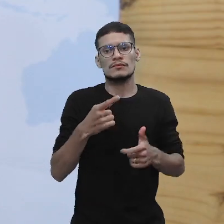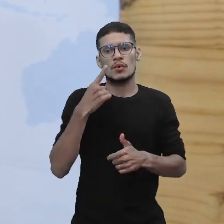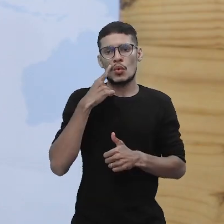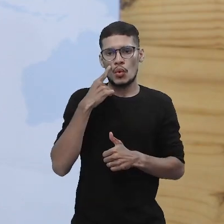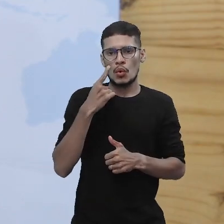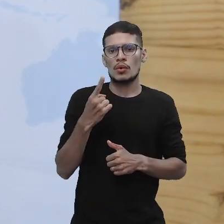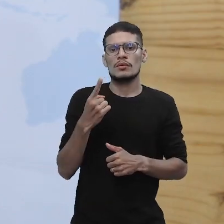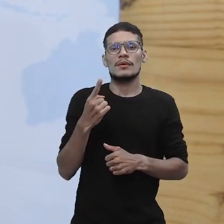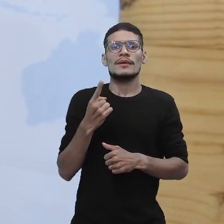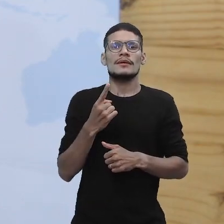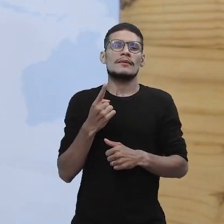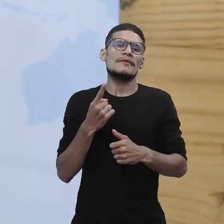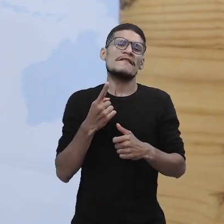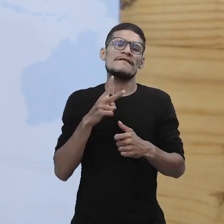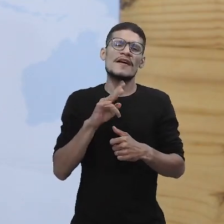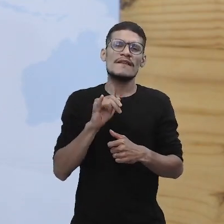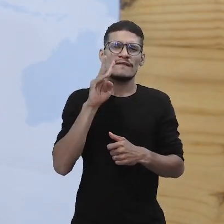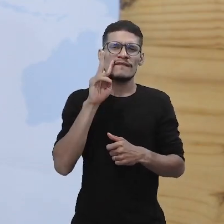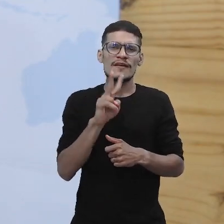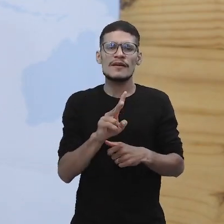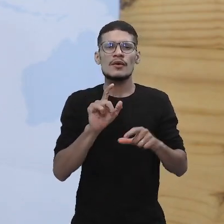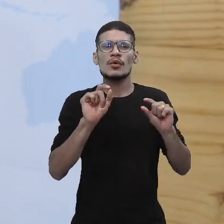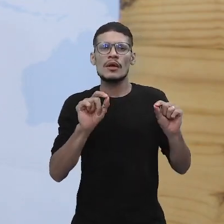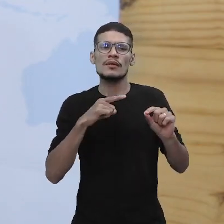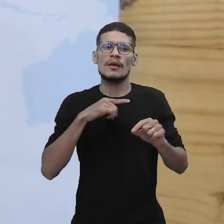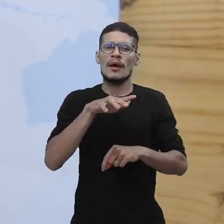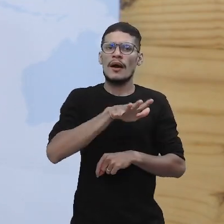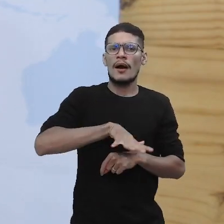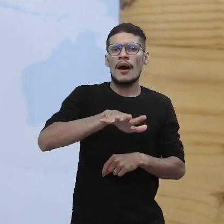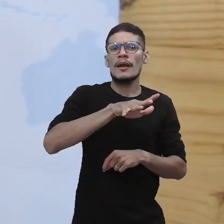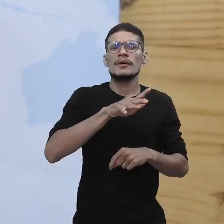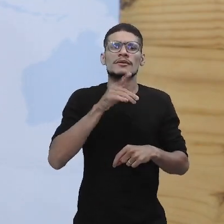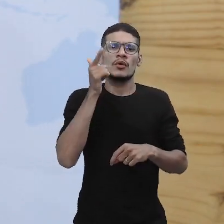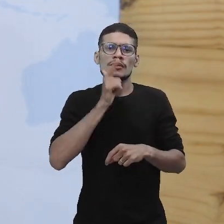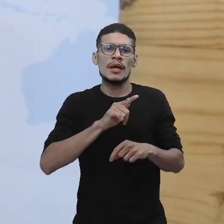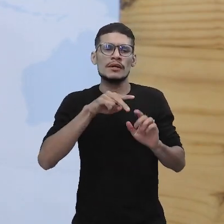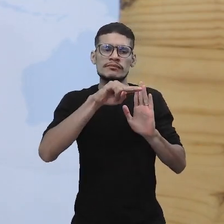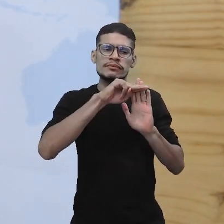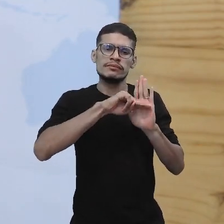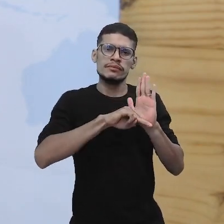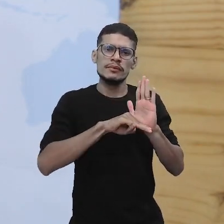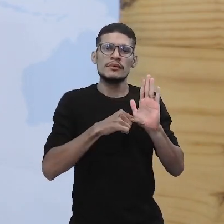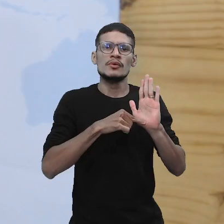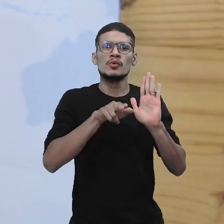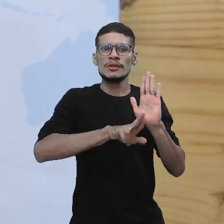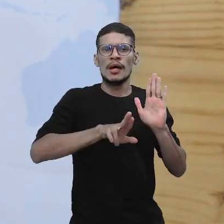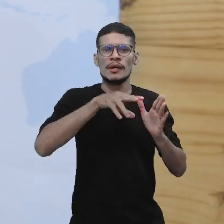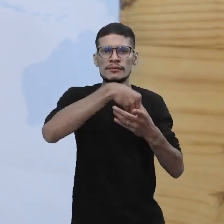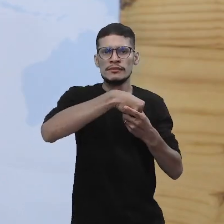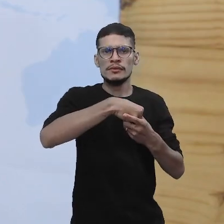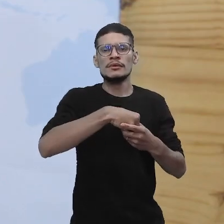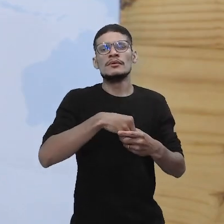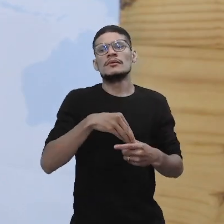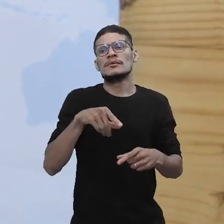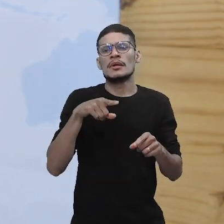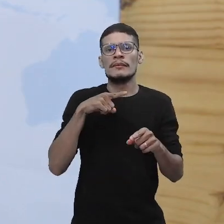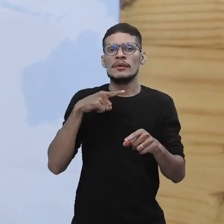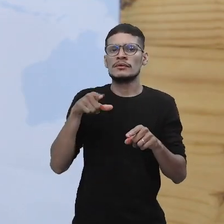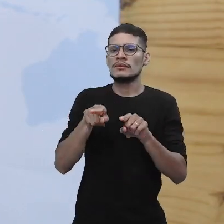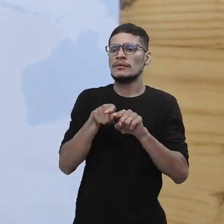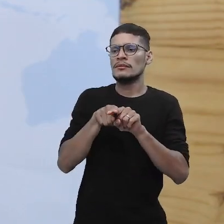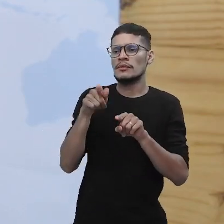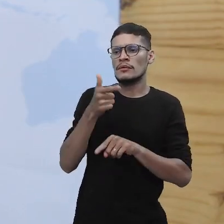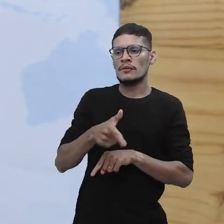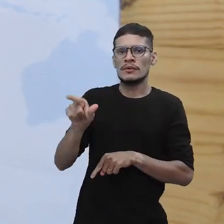essa questão para ver que tem áreas onde essa NR vai estar sendo aplicada e existem áreas das quais a gente vai ver